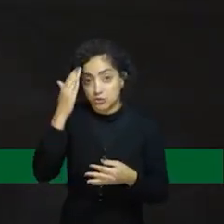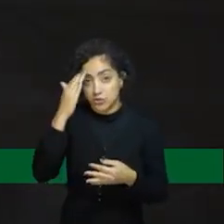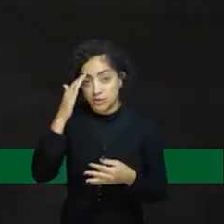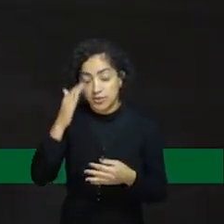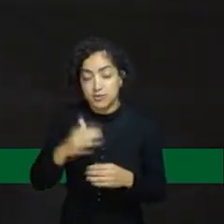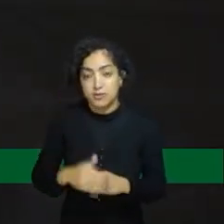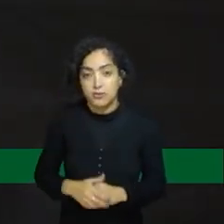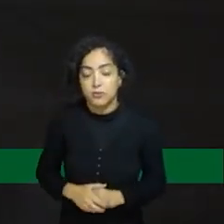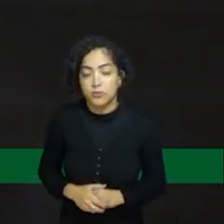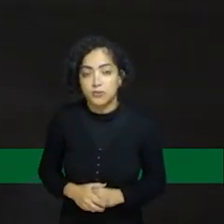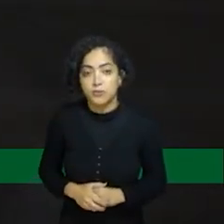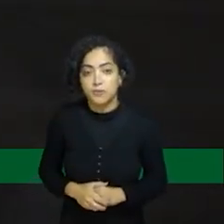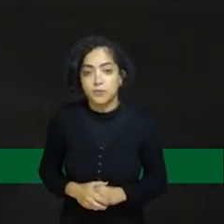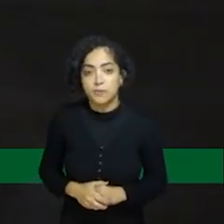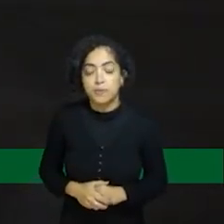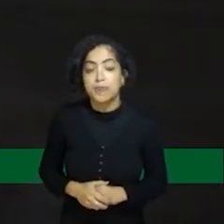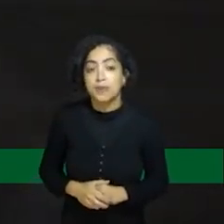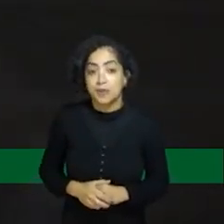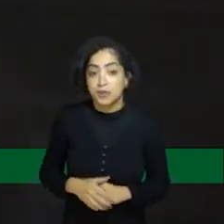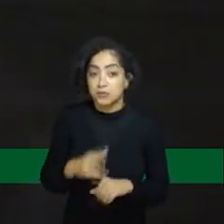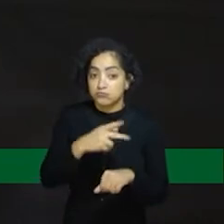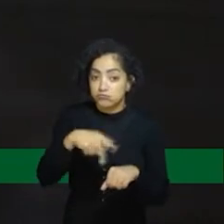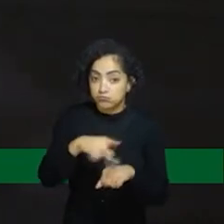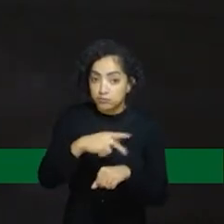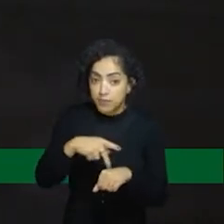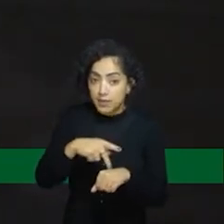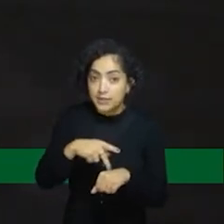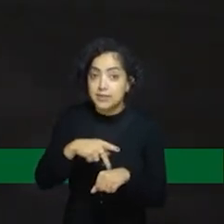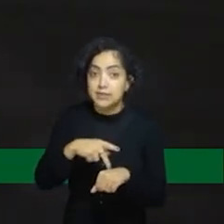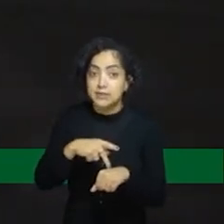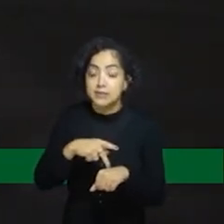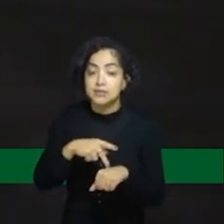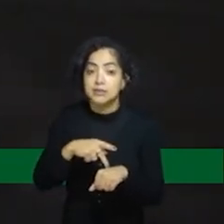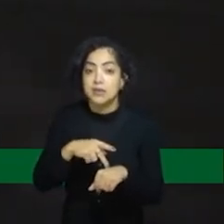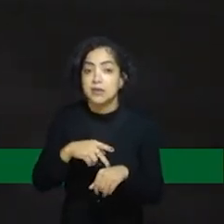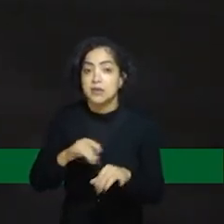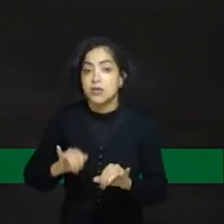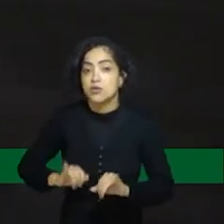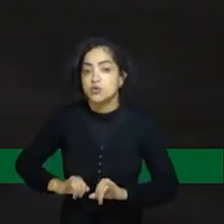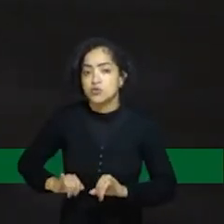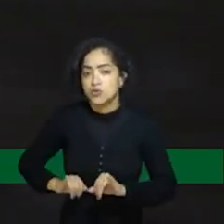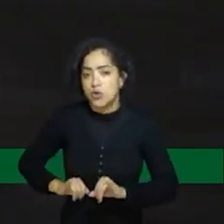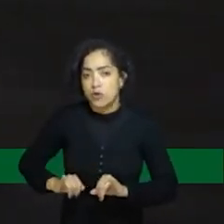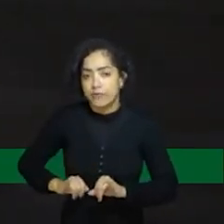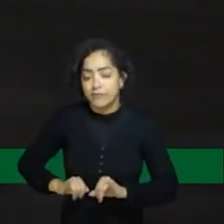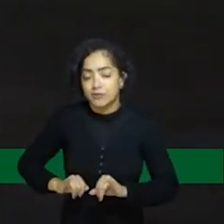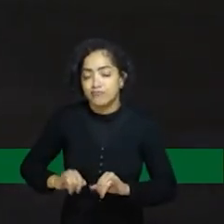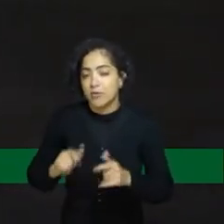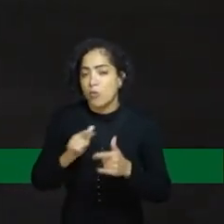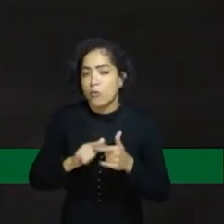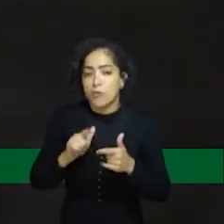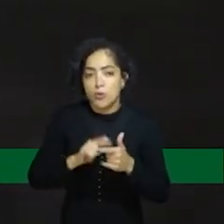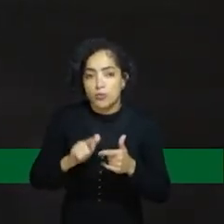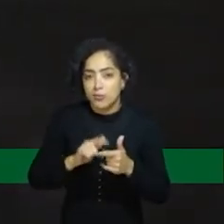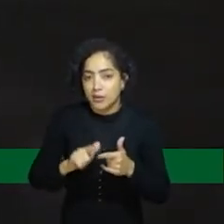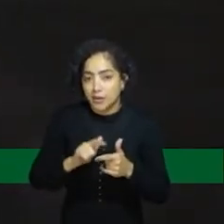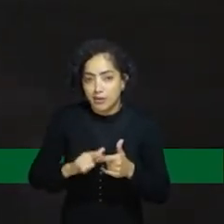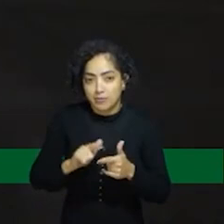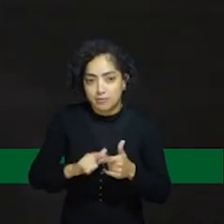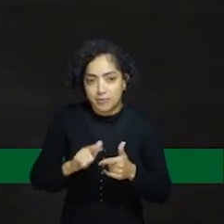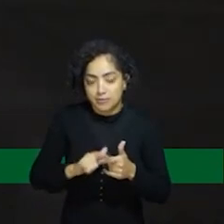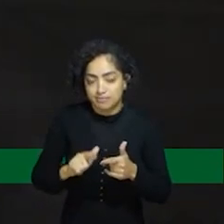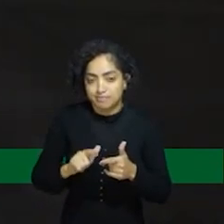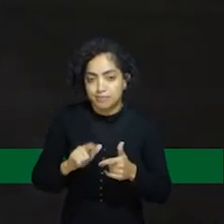que o nosso país sofre de um problema crônico. Nós temos um déficit muito